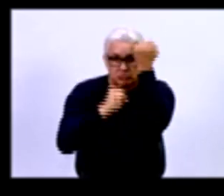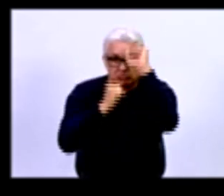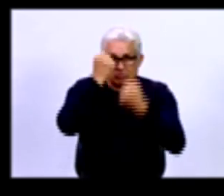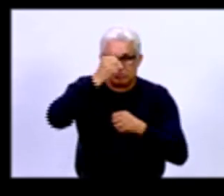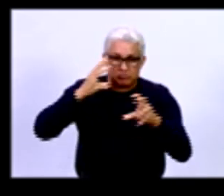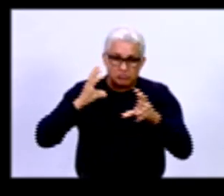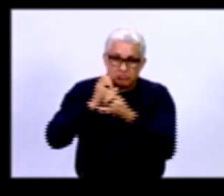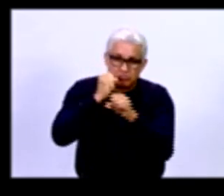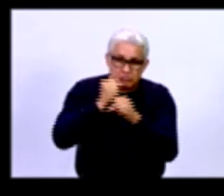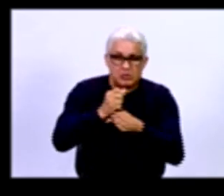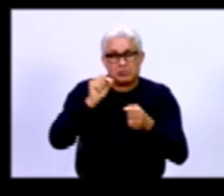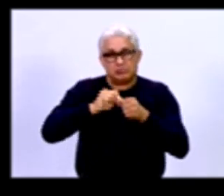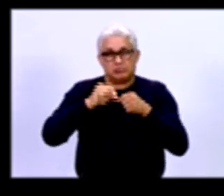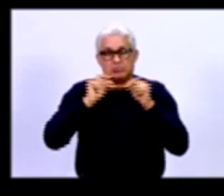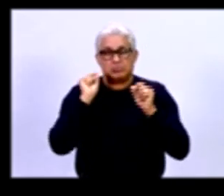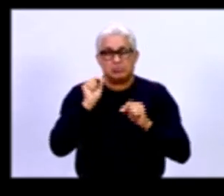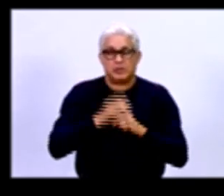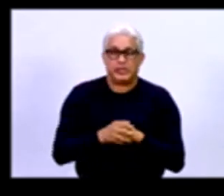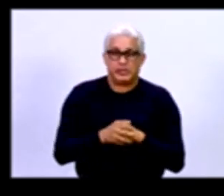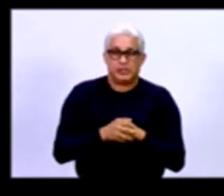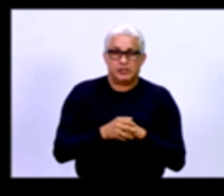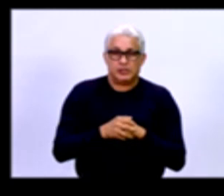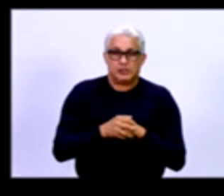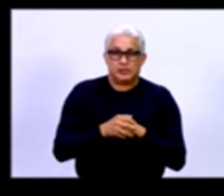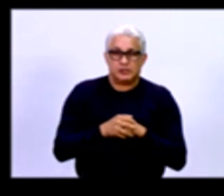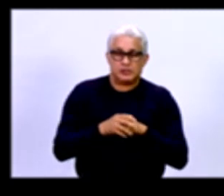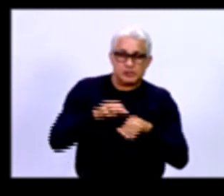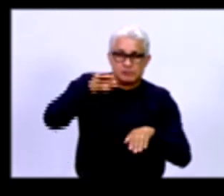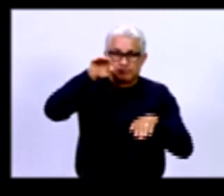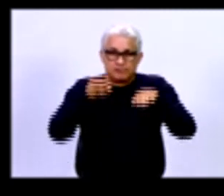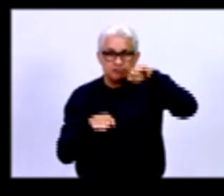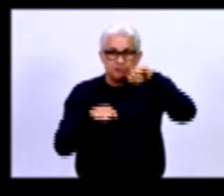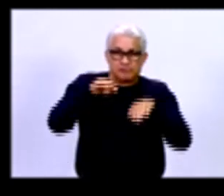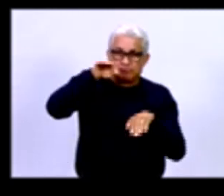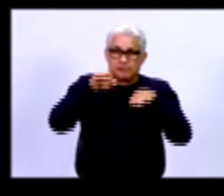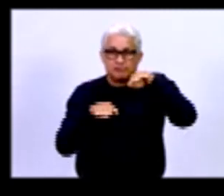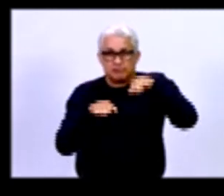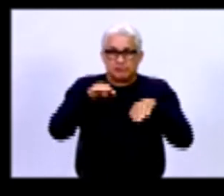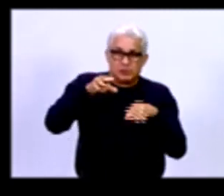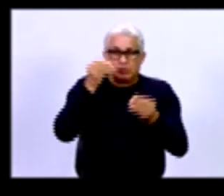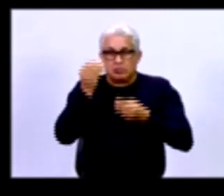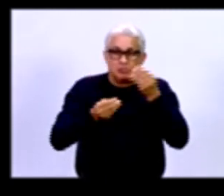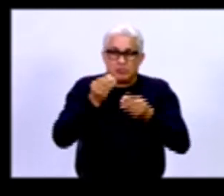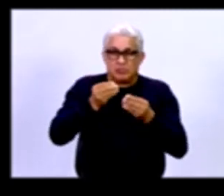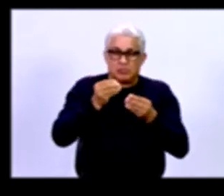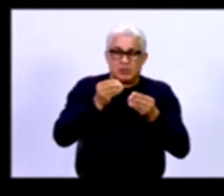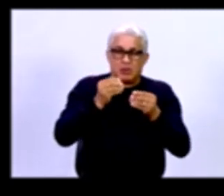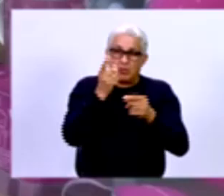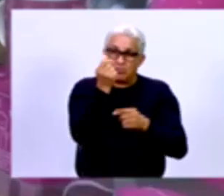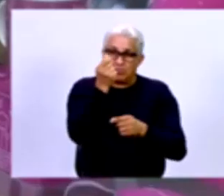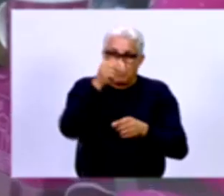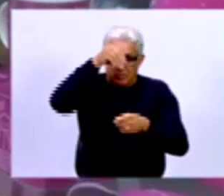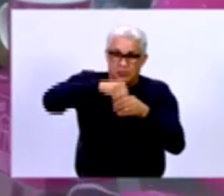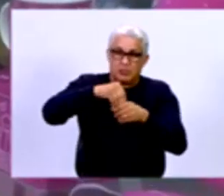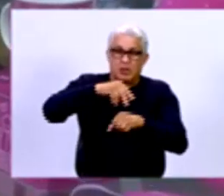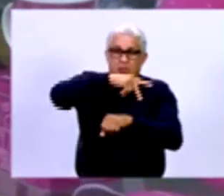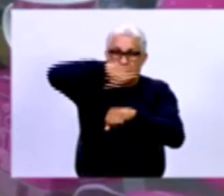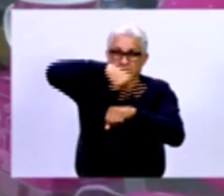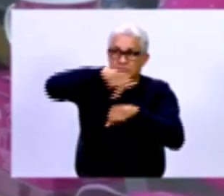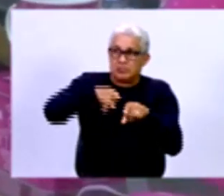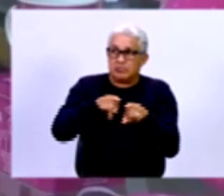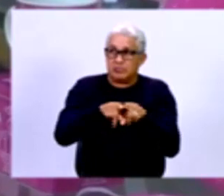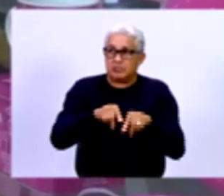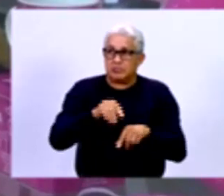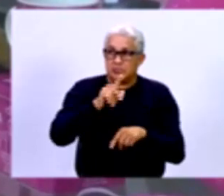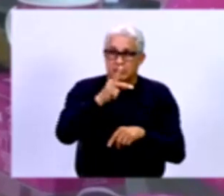para poder fazer uma medição de como é que funciona, como é que está a nossa economia no país também, né? E